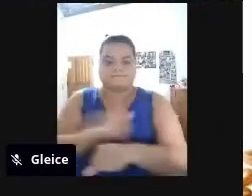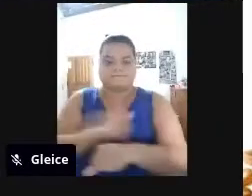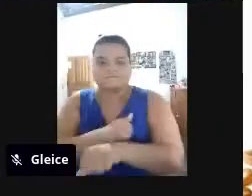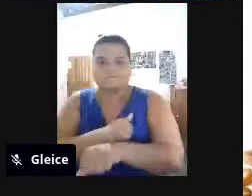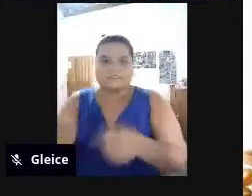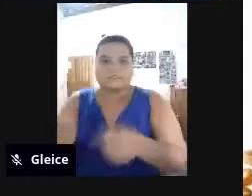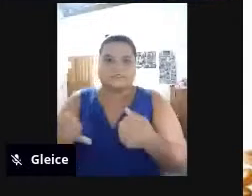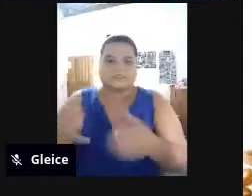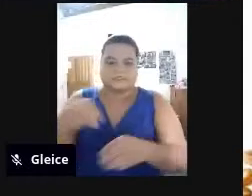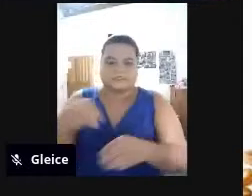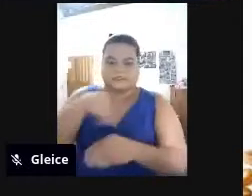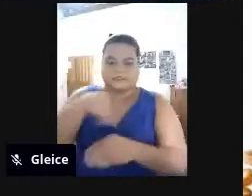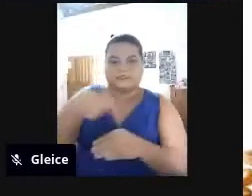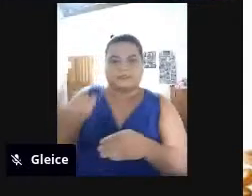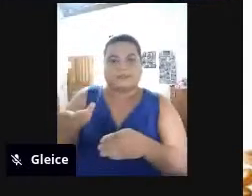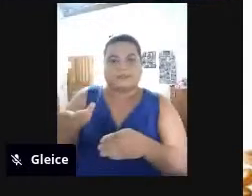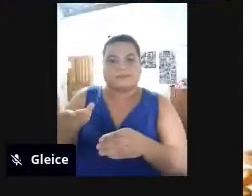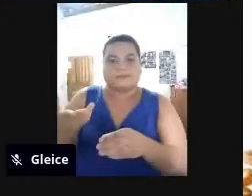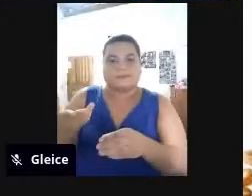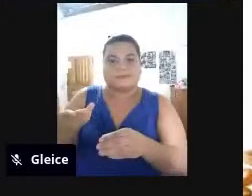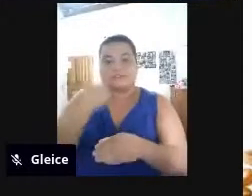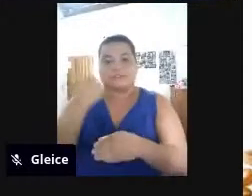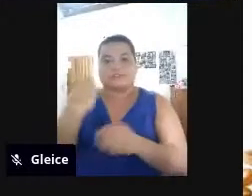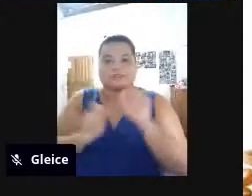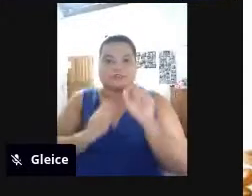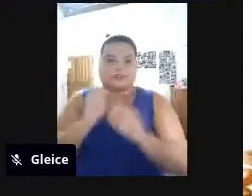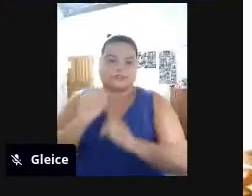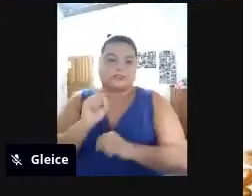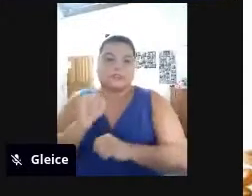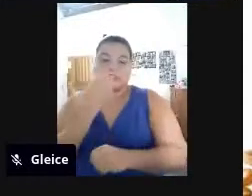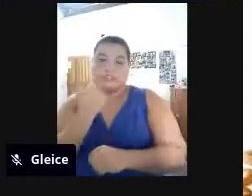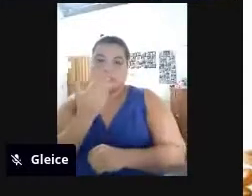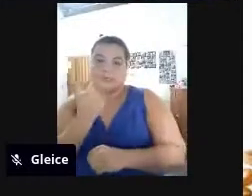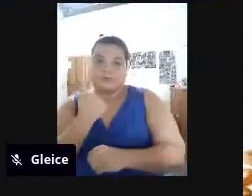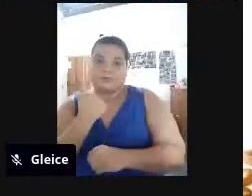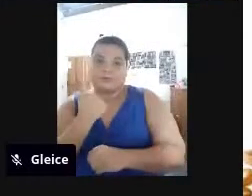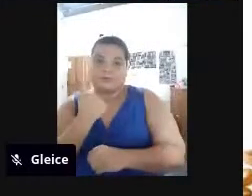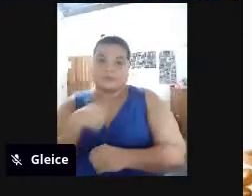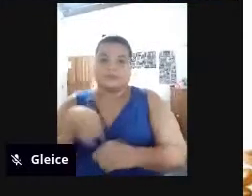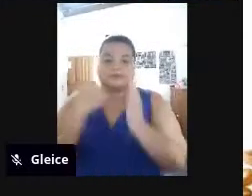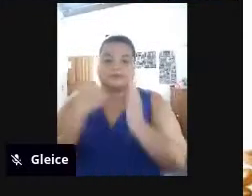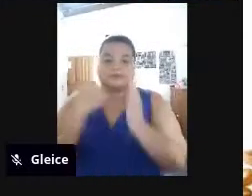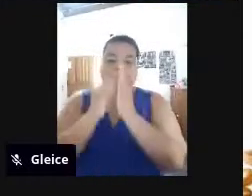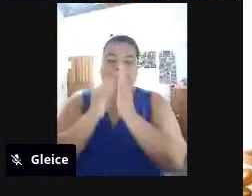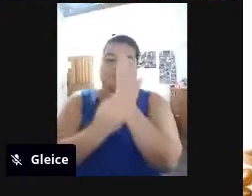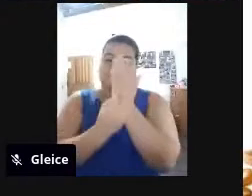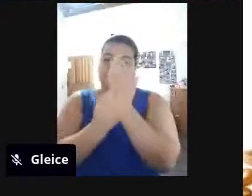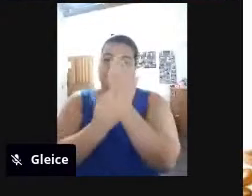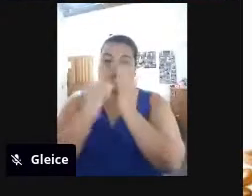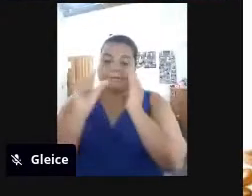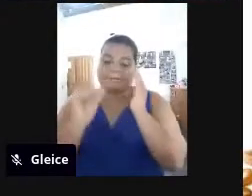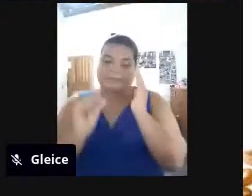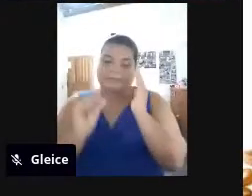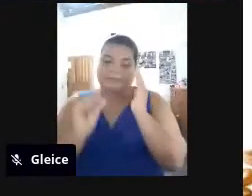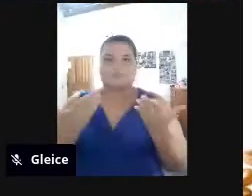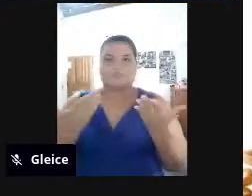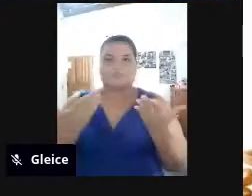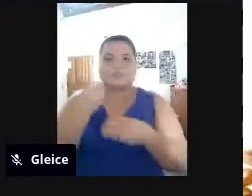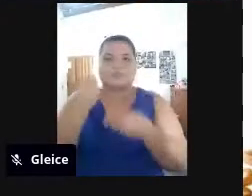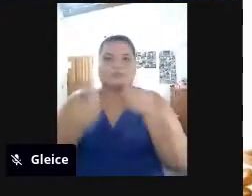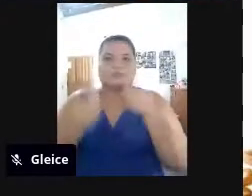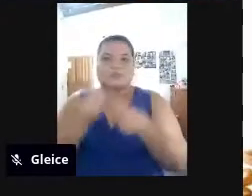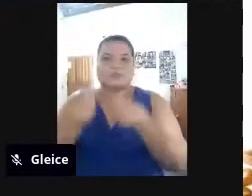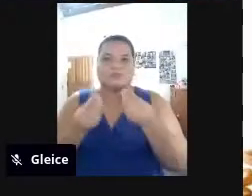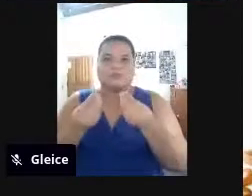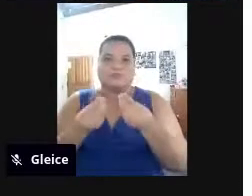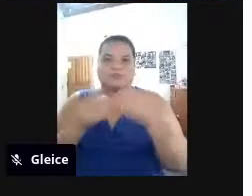conter o quê? Esse alimento que tem menor quantidade de aminoácido tal e o outro que tem uma menor quantidade. O que eu posso